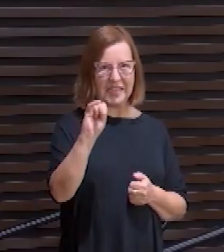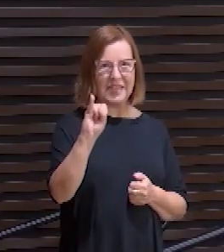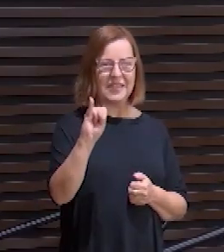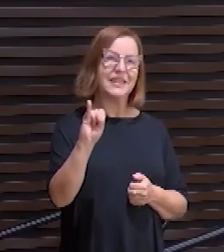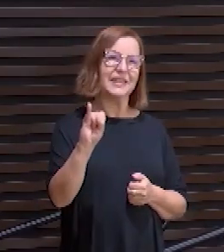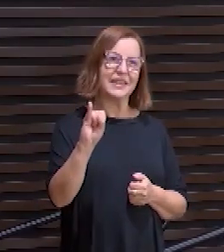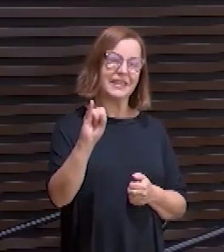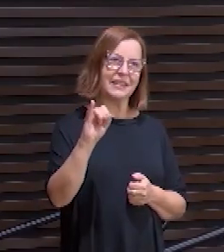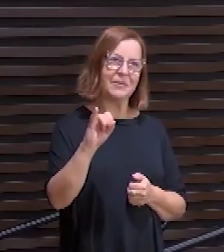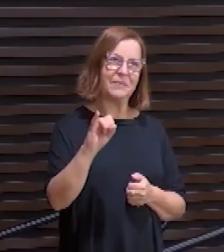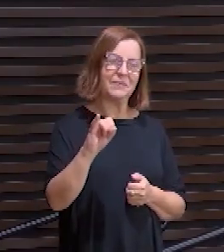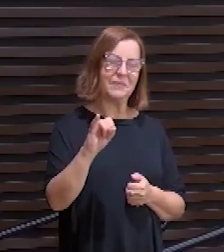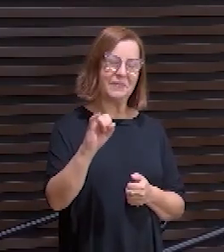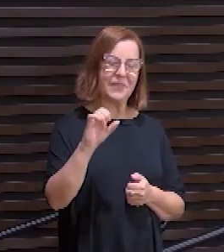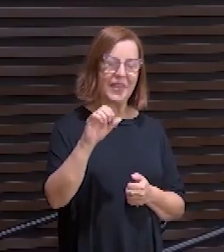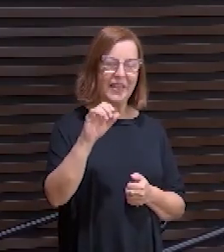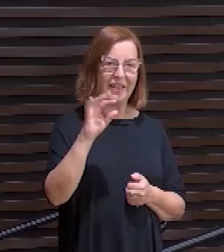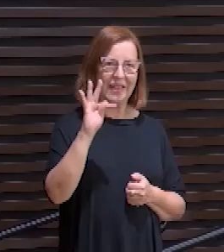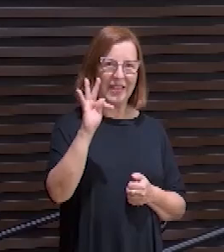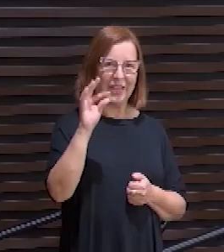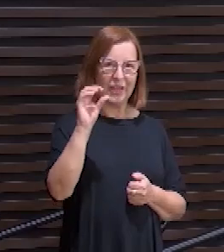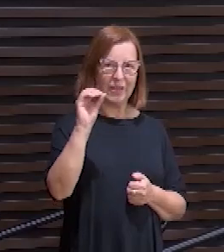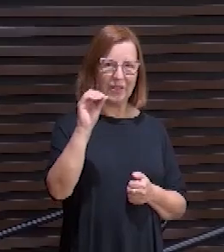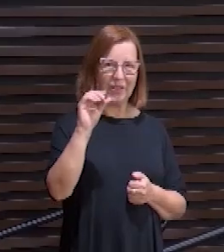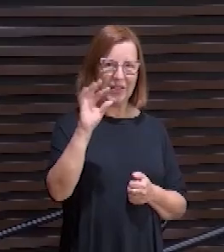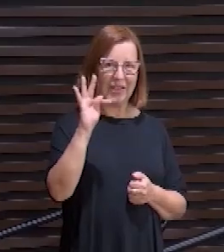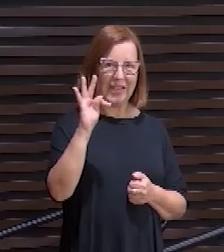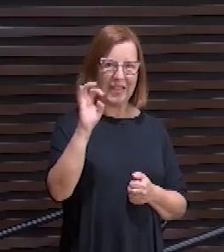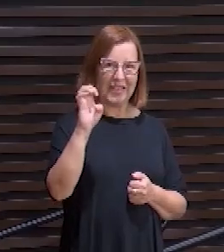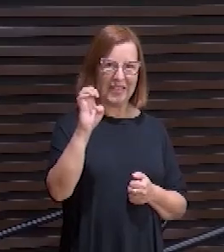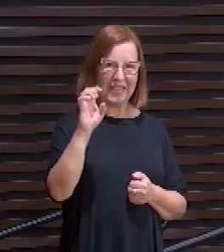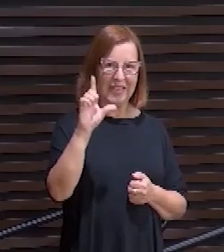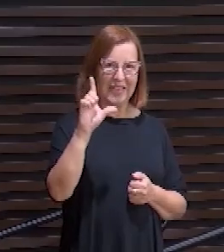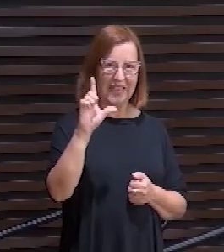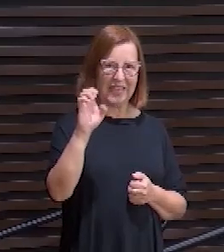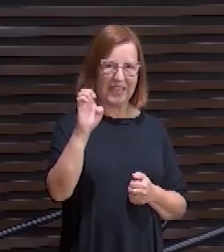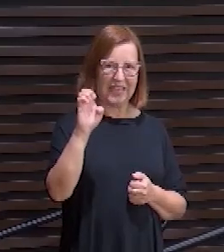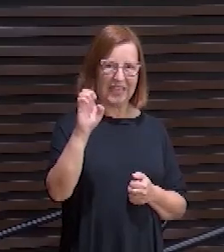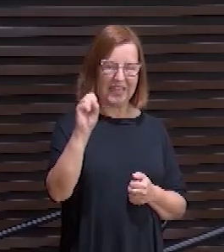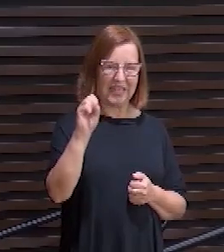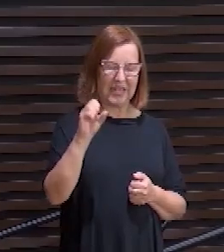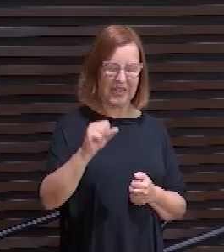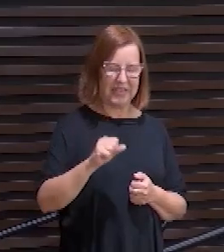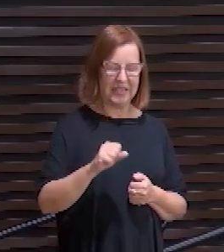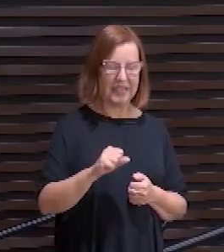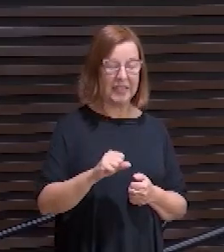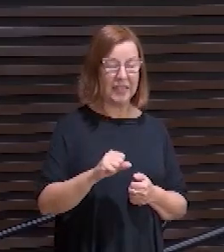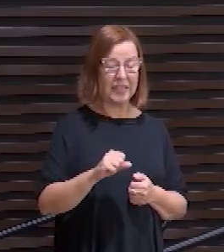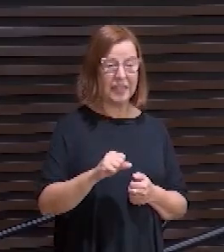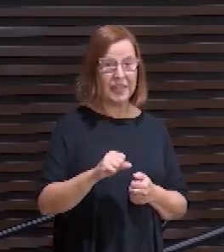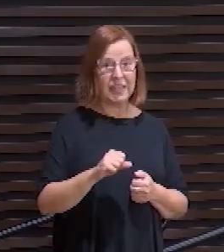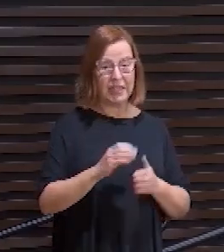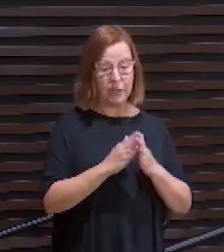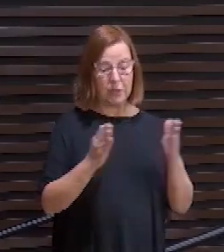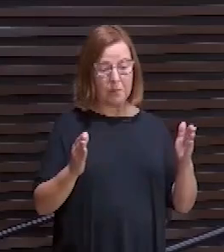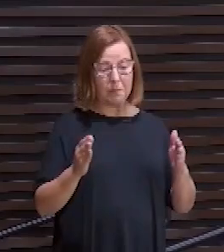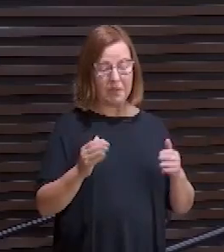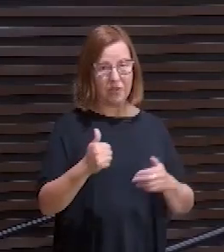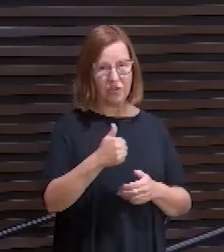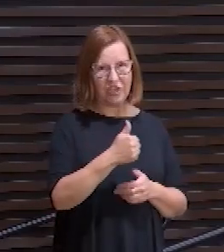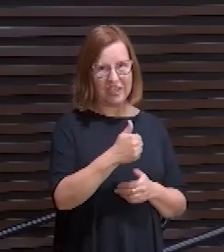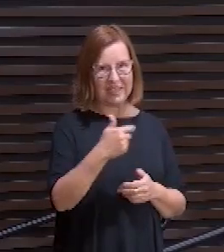estrategista, e ele expandiu os seus domínios pelo mundo em apenas 13 anos, como um leopardo que tem 4